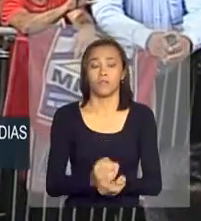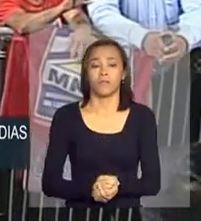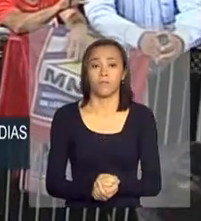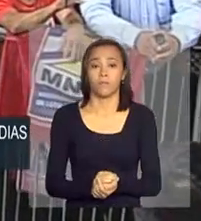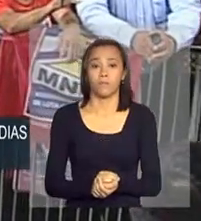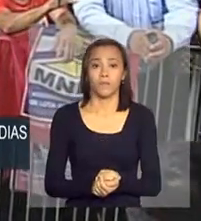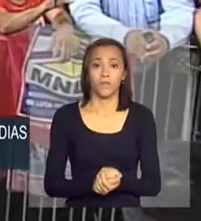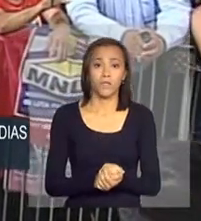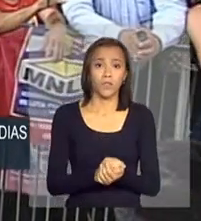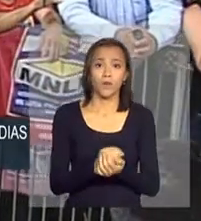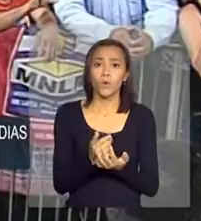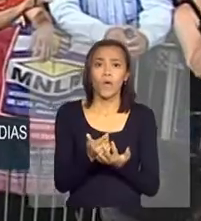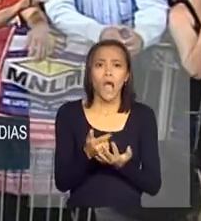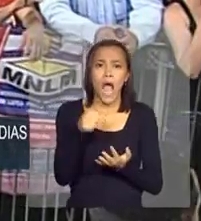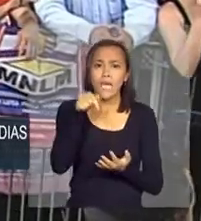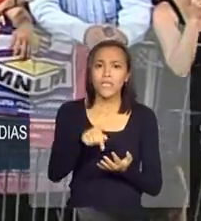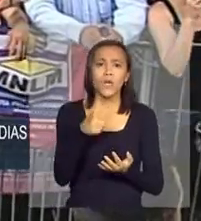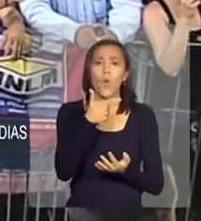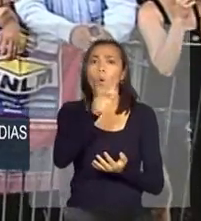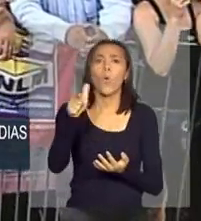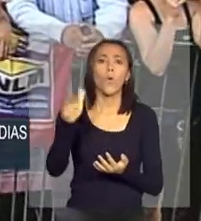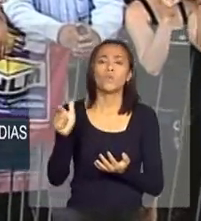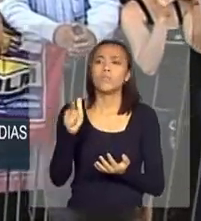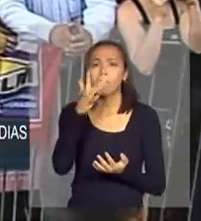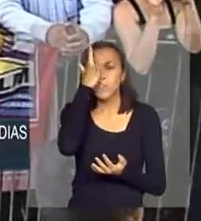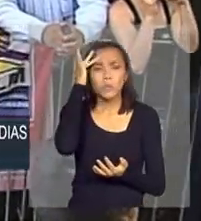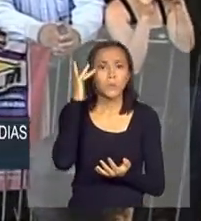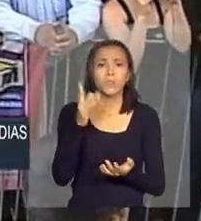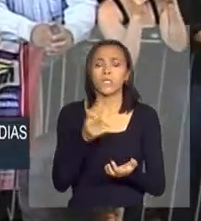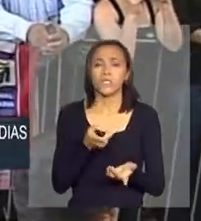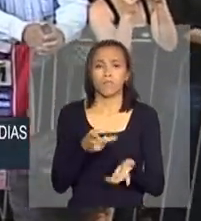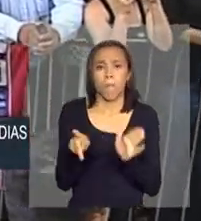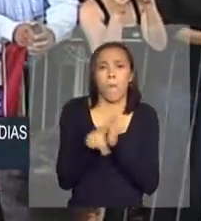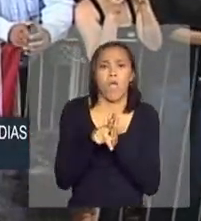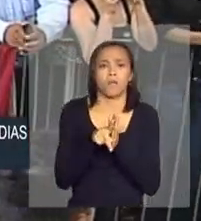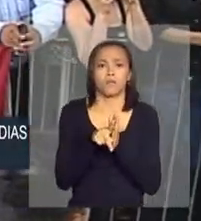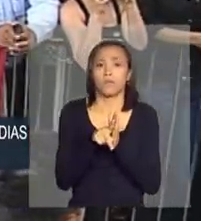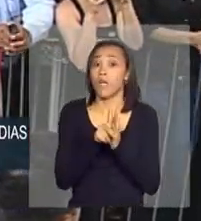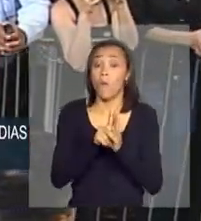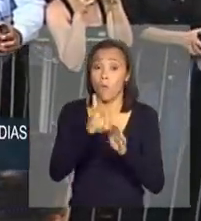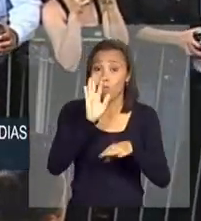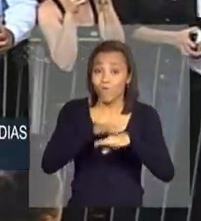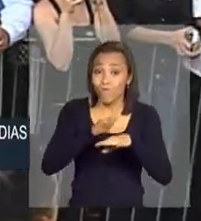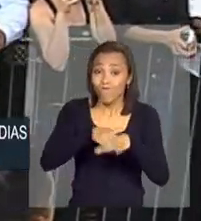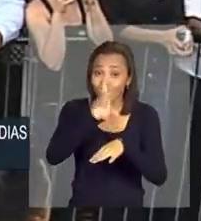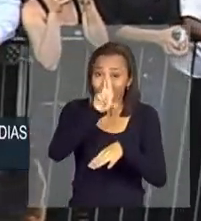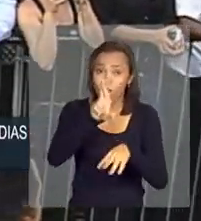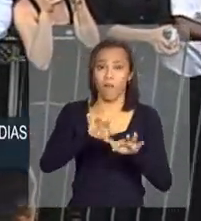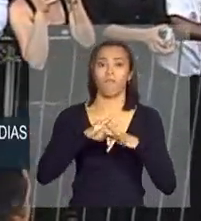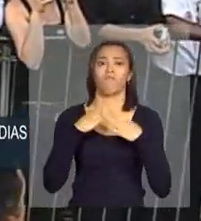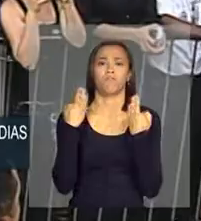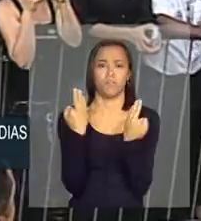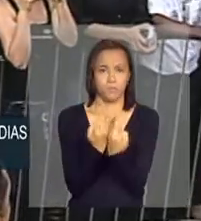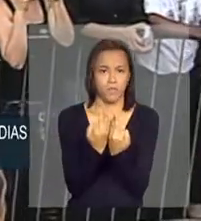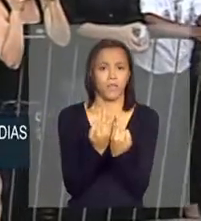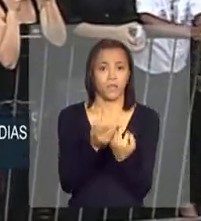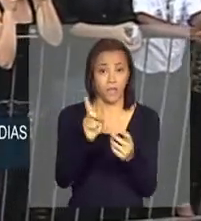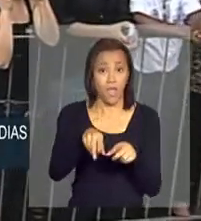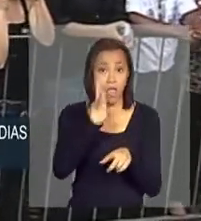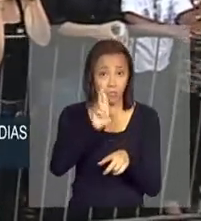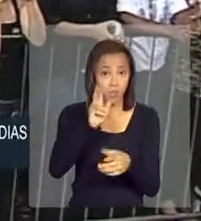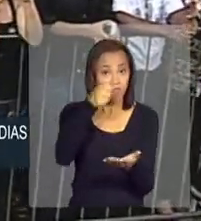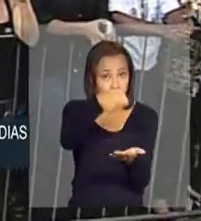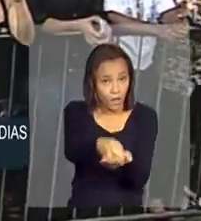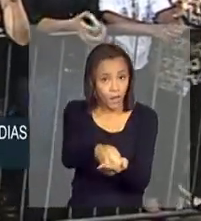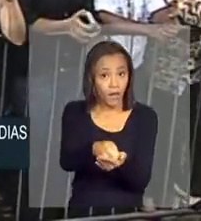não tem outro dono que não seja e a família quem é que